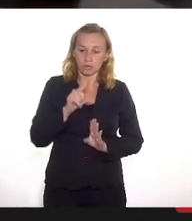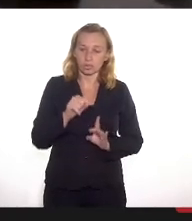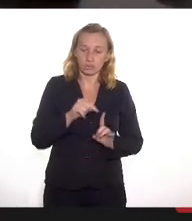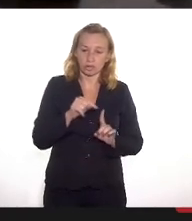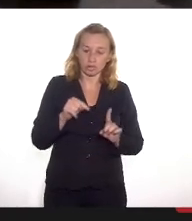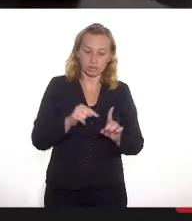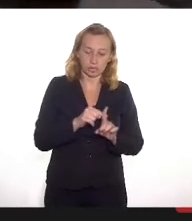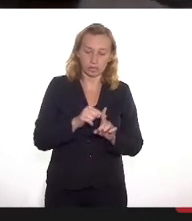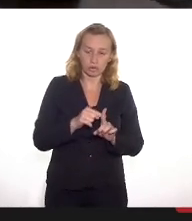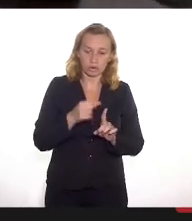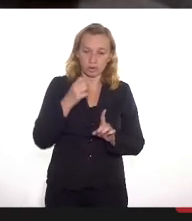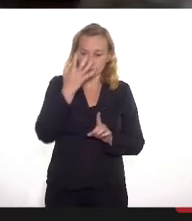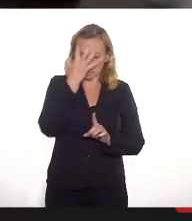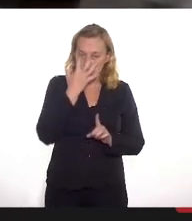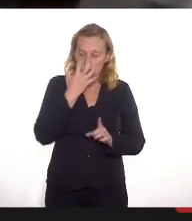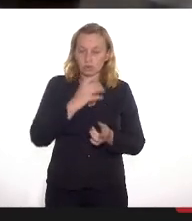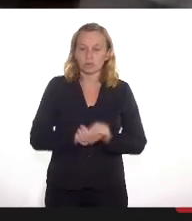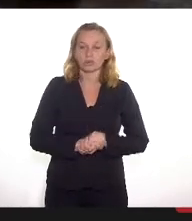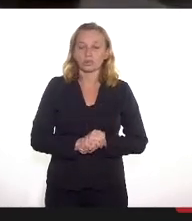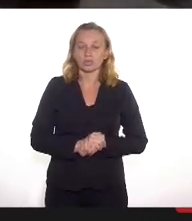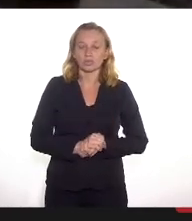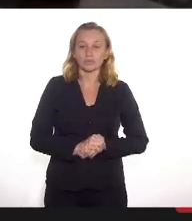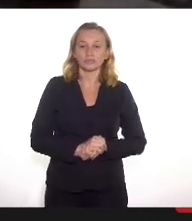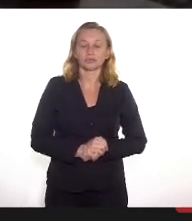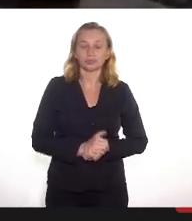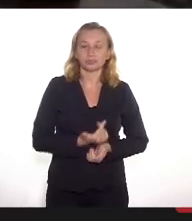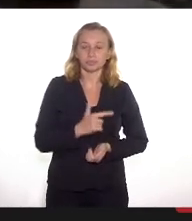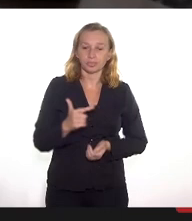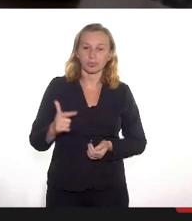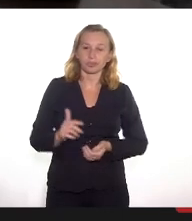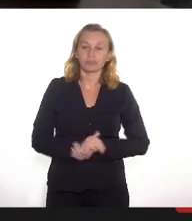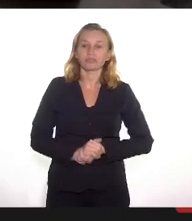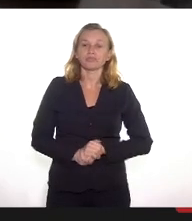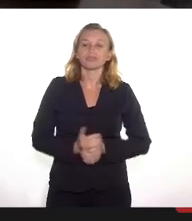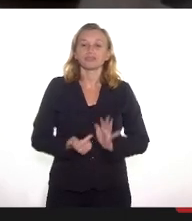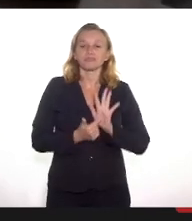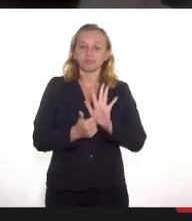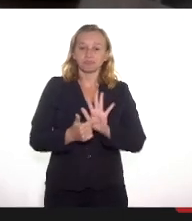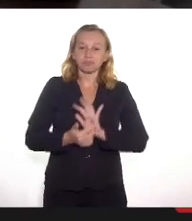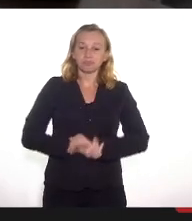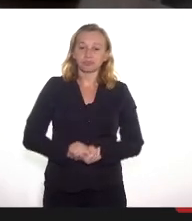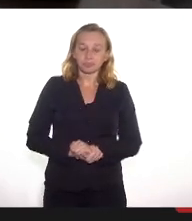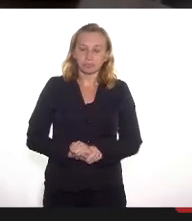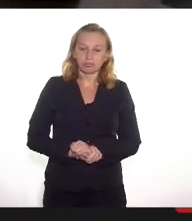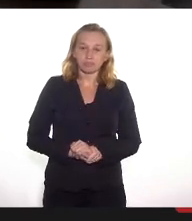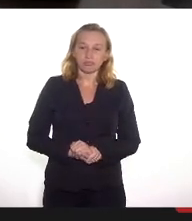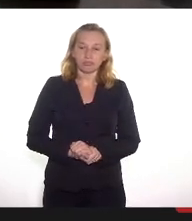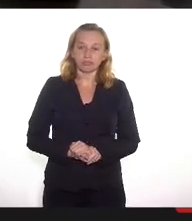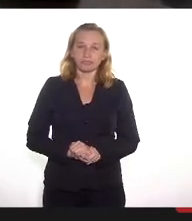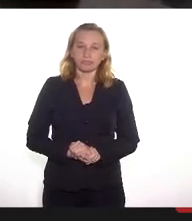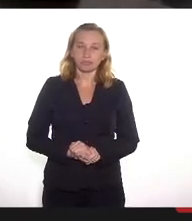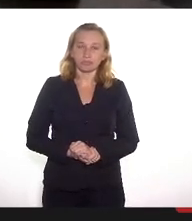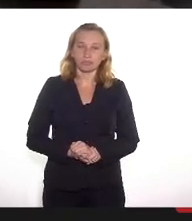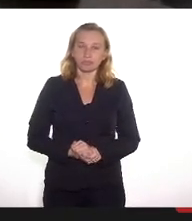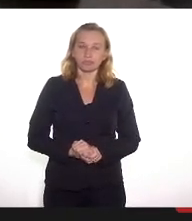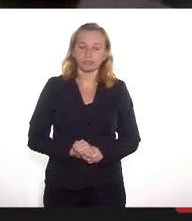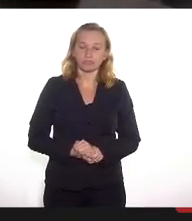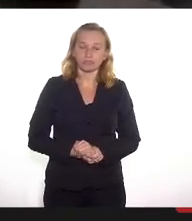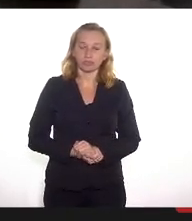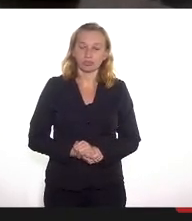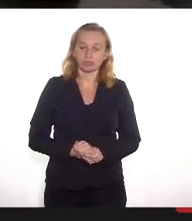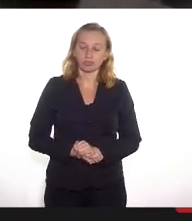de formas graves é linearmente ela não têm apresentado maior qualidade